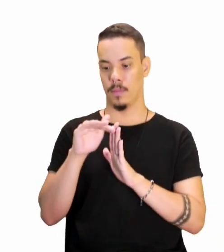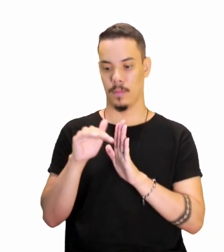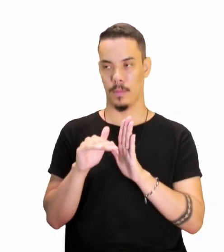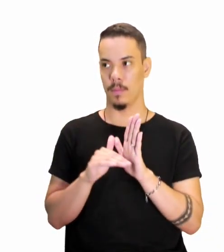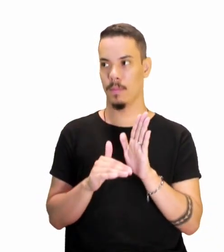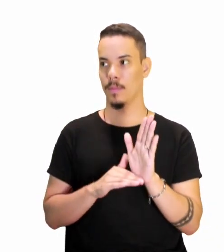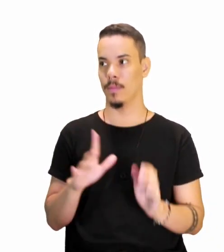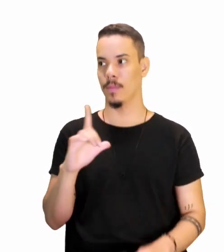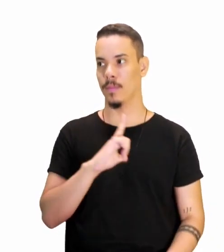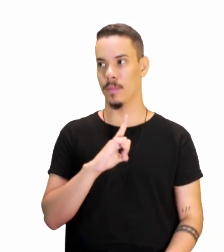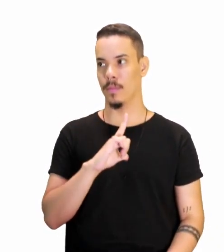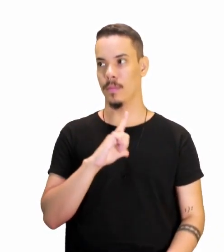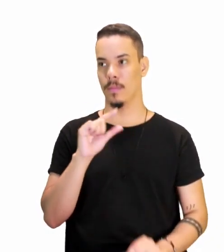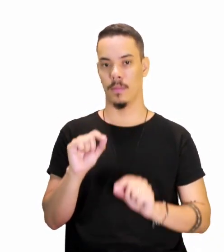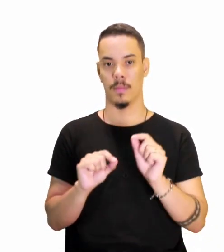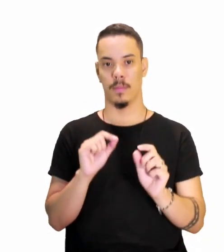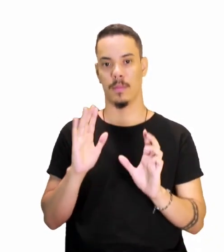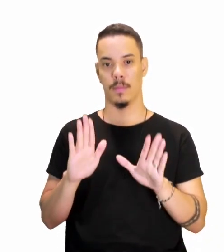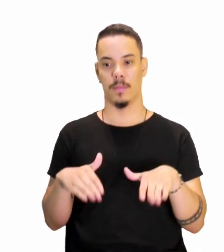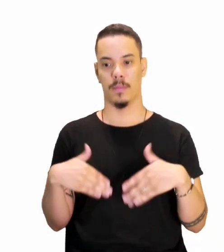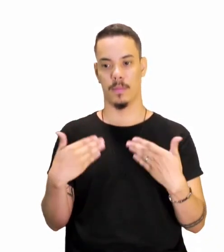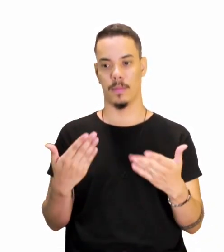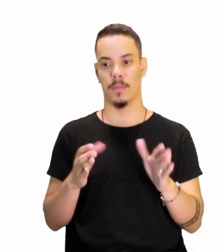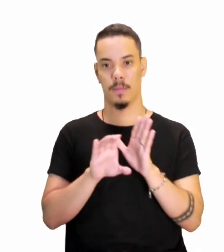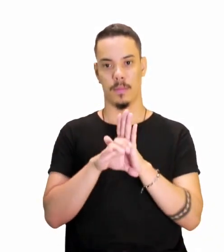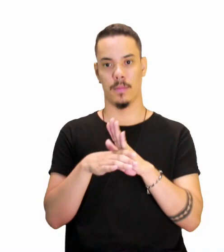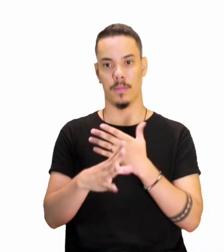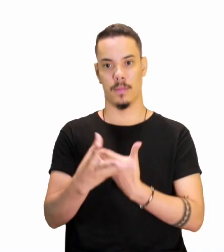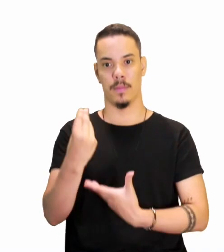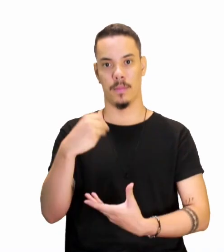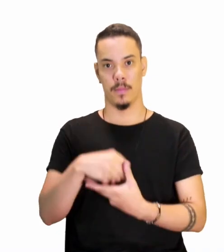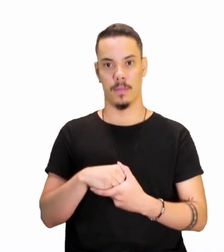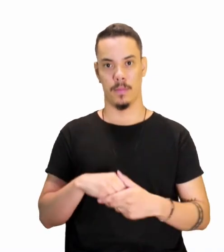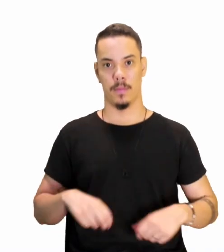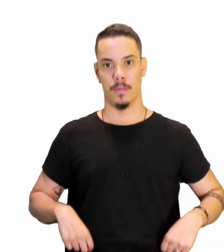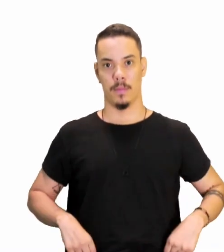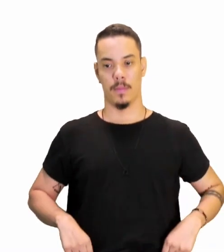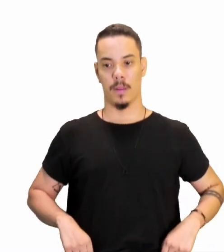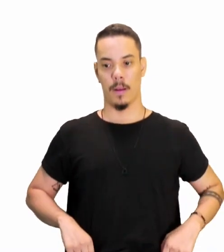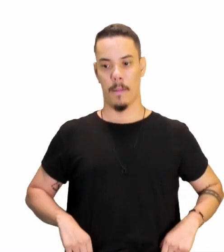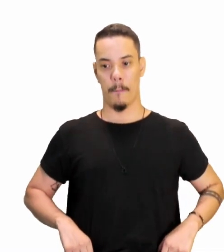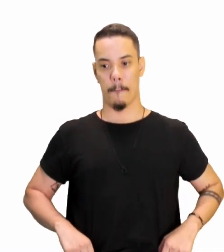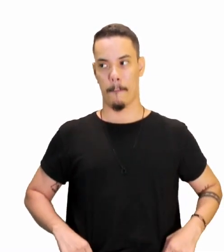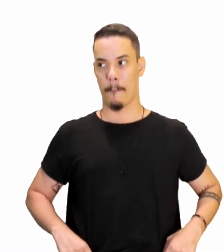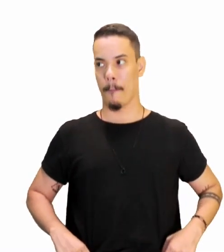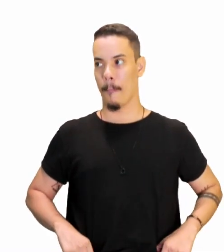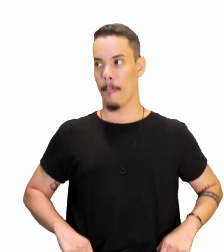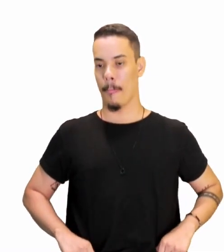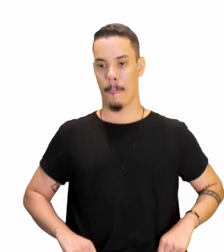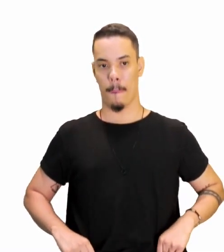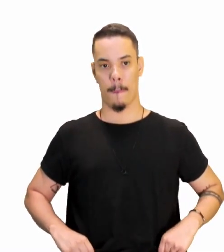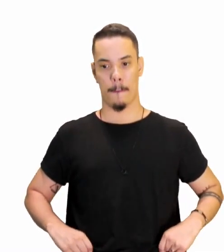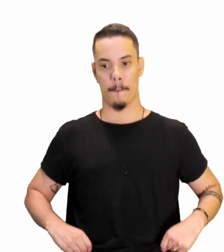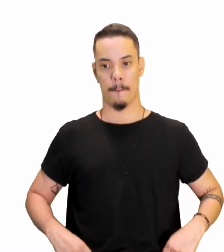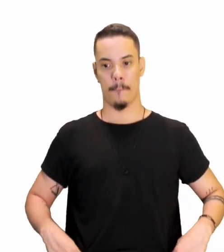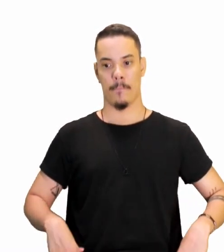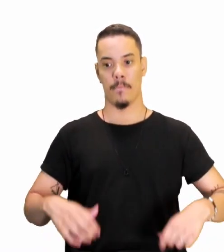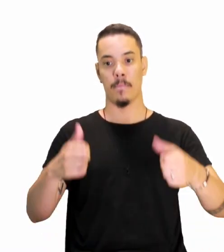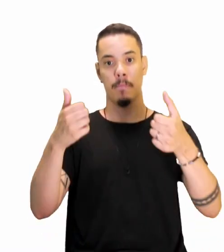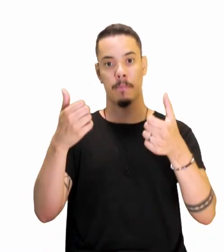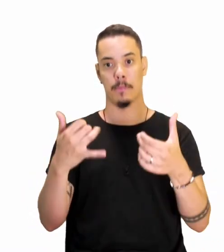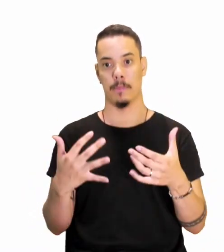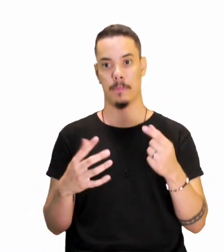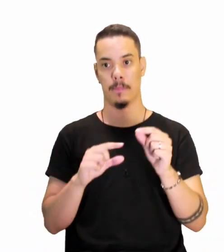seguinte, qual é o conceito que está lá dentro da nossa gramática normativa? Ela fala o